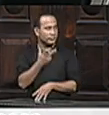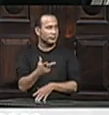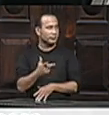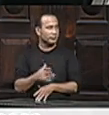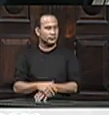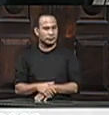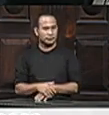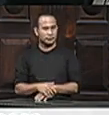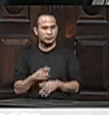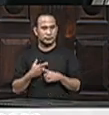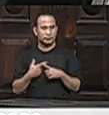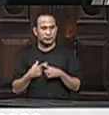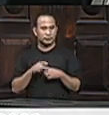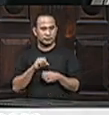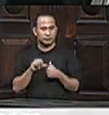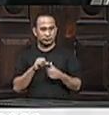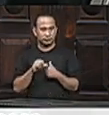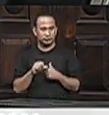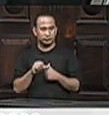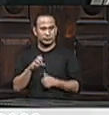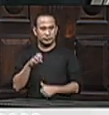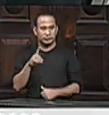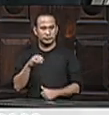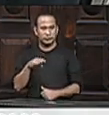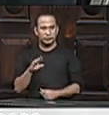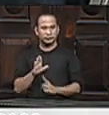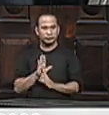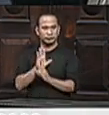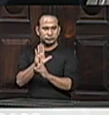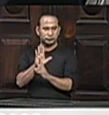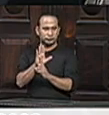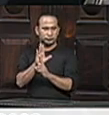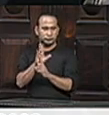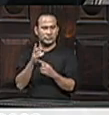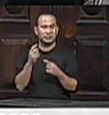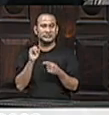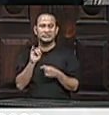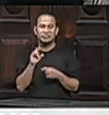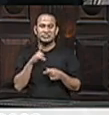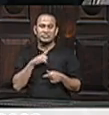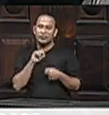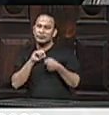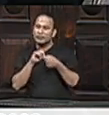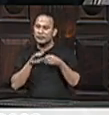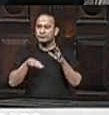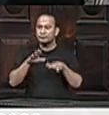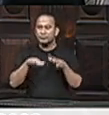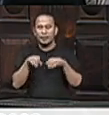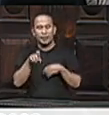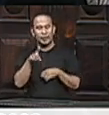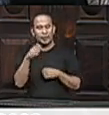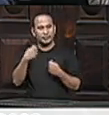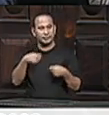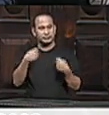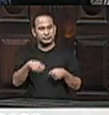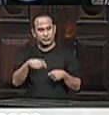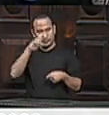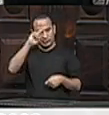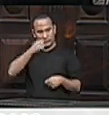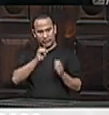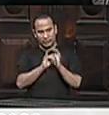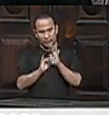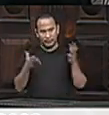parece muito frágil, eu diria até pífia, que ele diz assim: a alteração é necessária porque, do jeito que